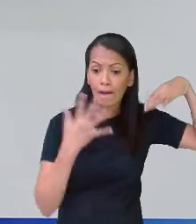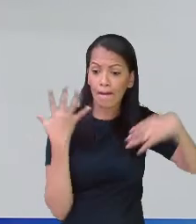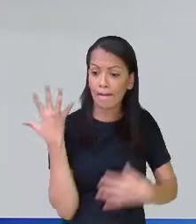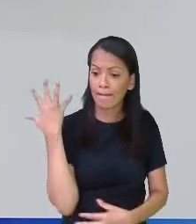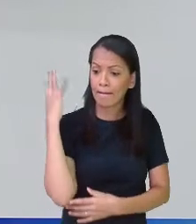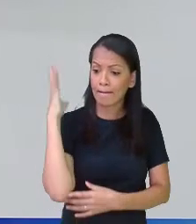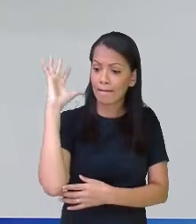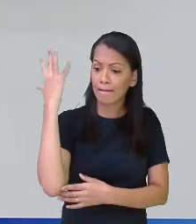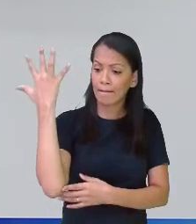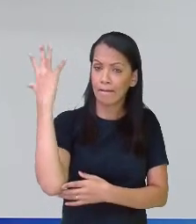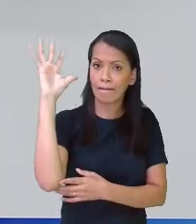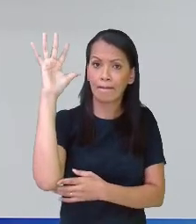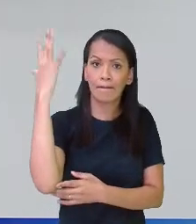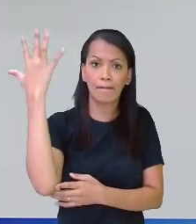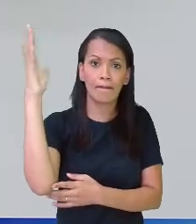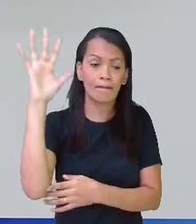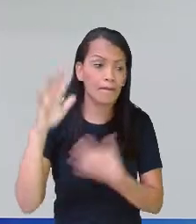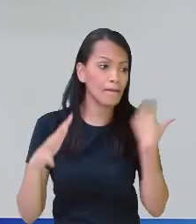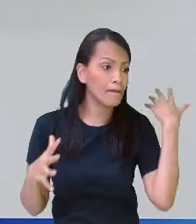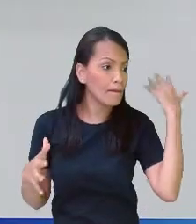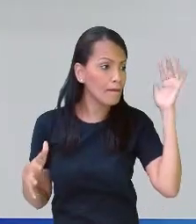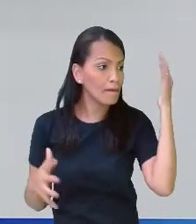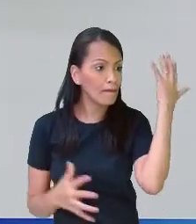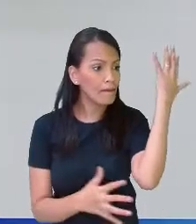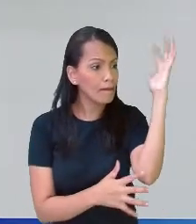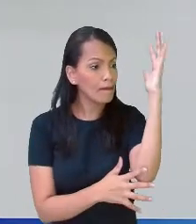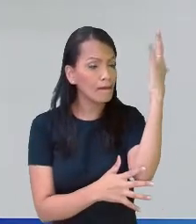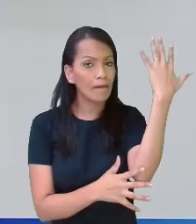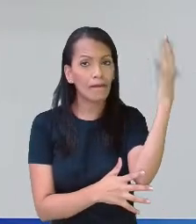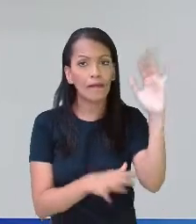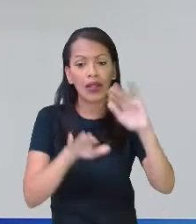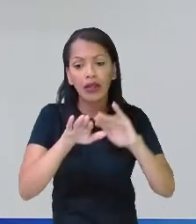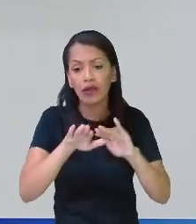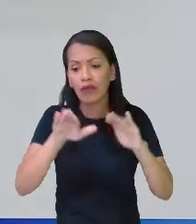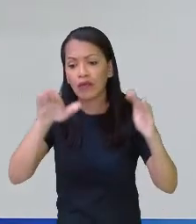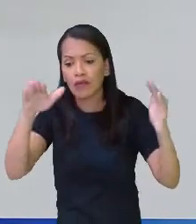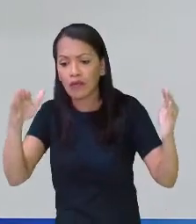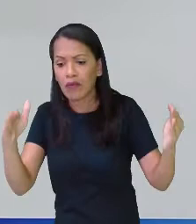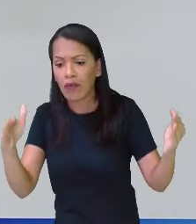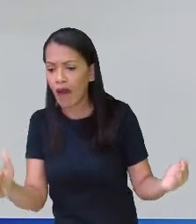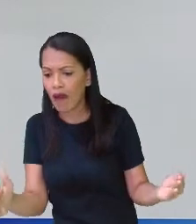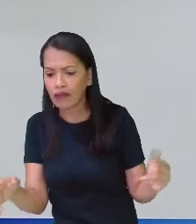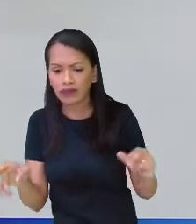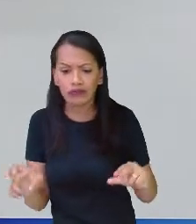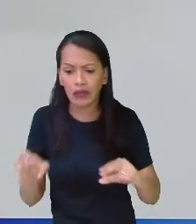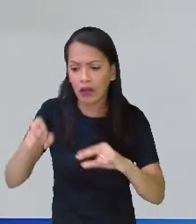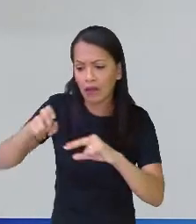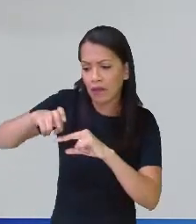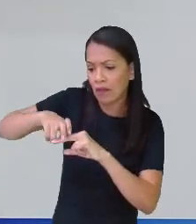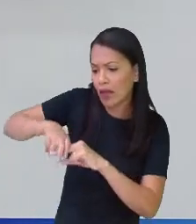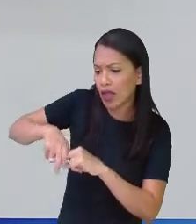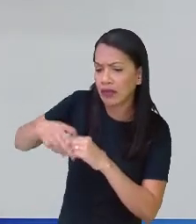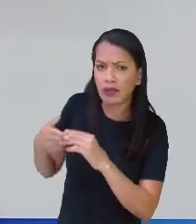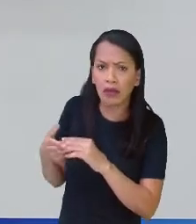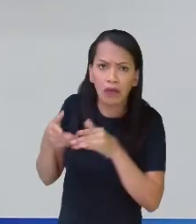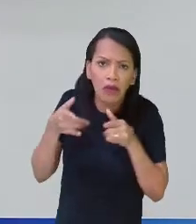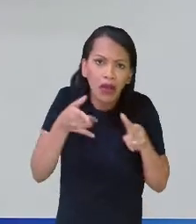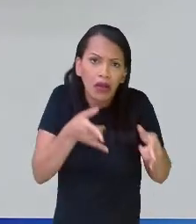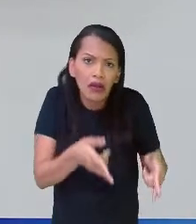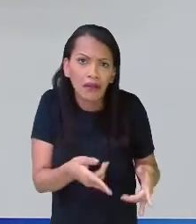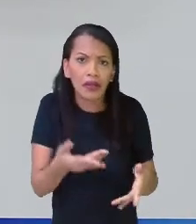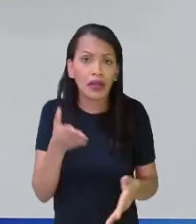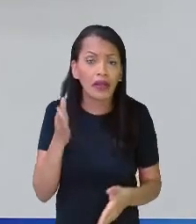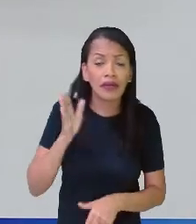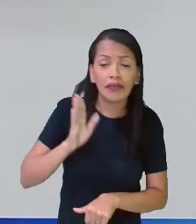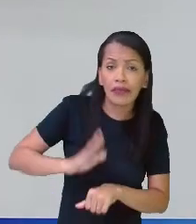com móveis que as pessoas possam precisar para ensinar alguma coisa. Vai depender da peça, tá bom? Olha só,